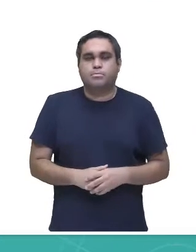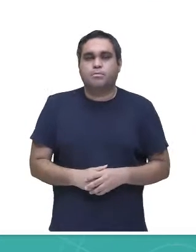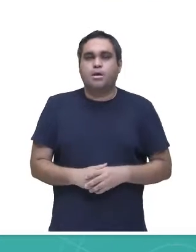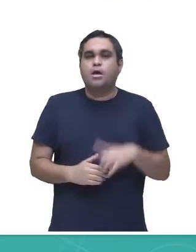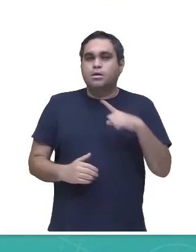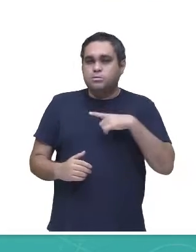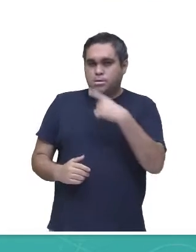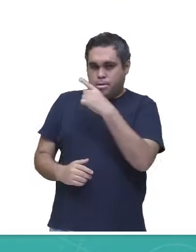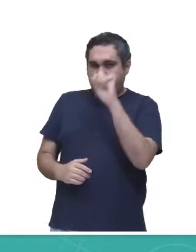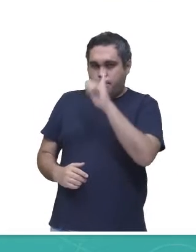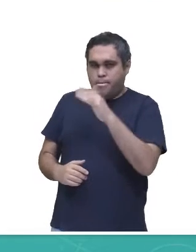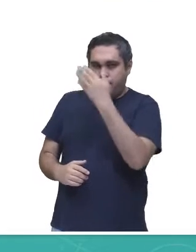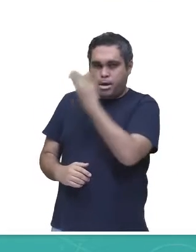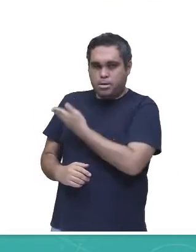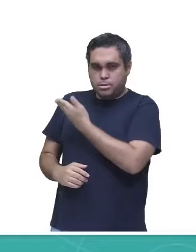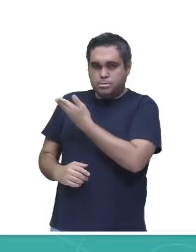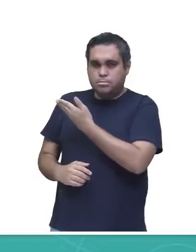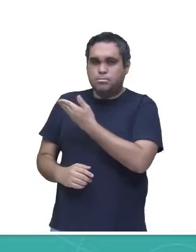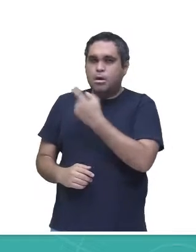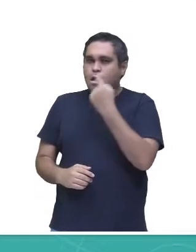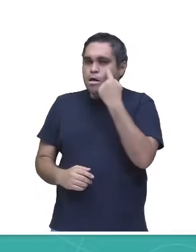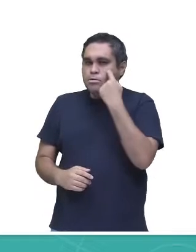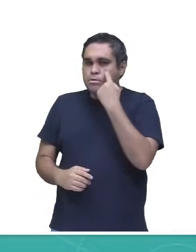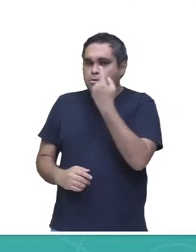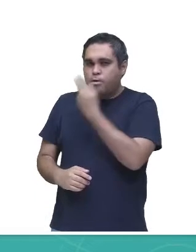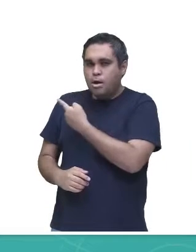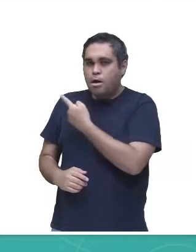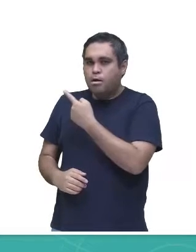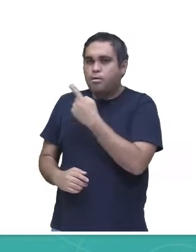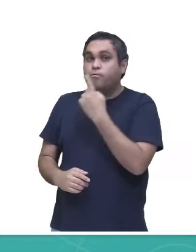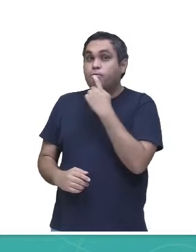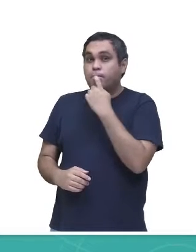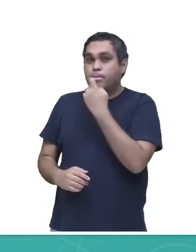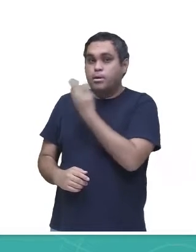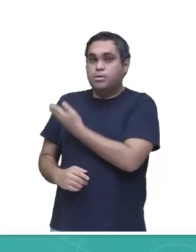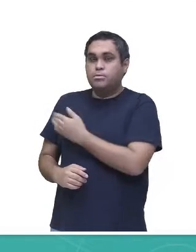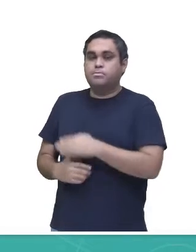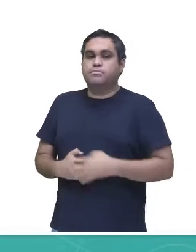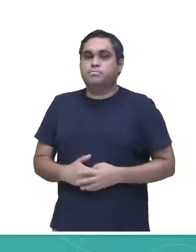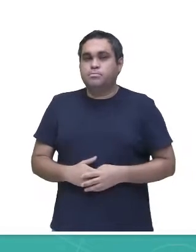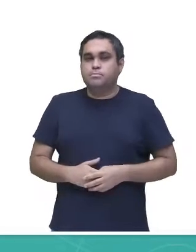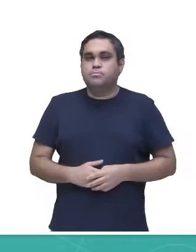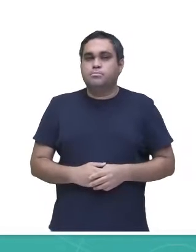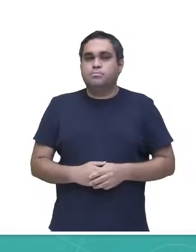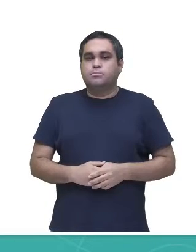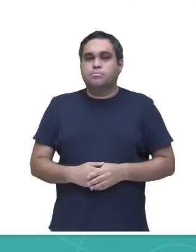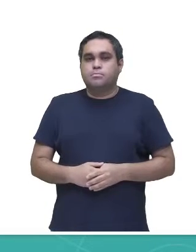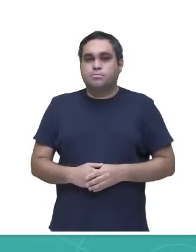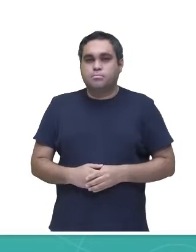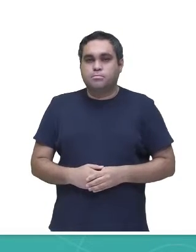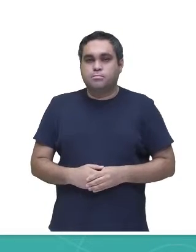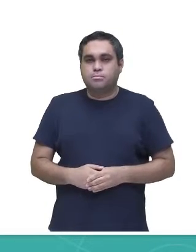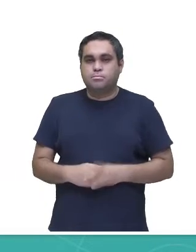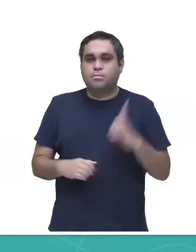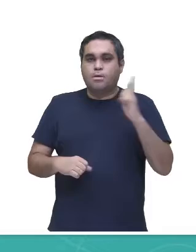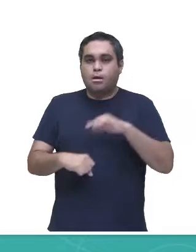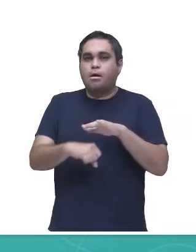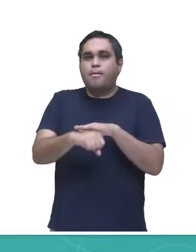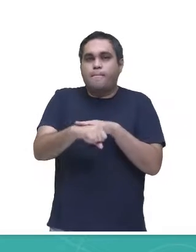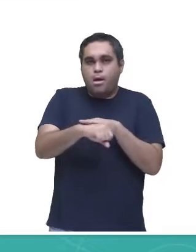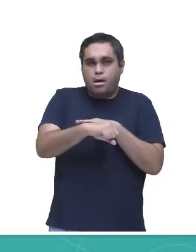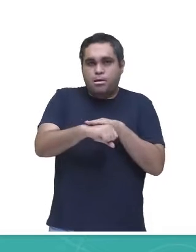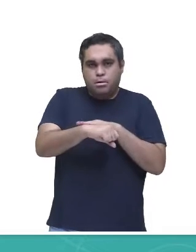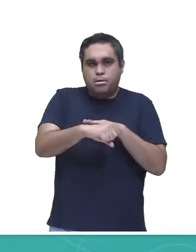recorte, né, da pele para a gente observar aqui, ó. É uma representação do que seria, então, a pele. E aí você